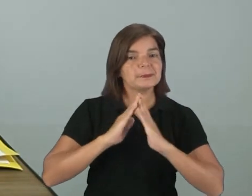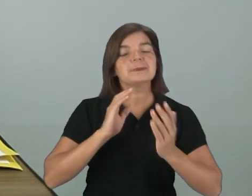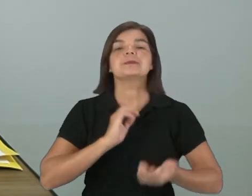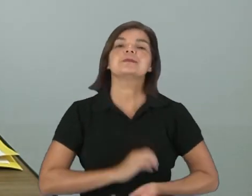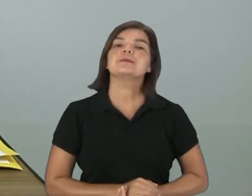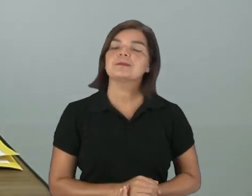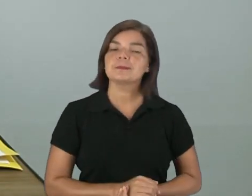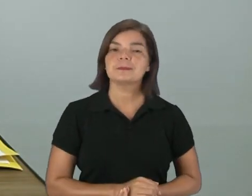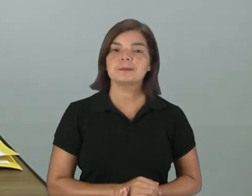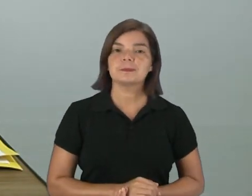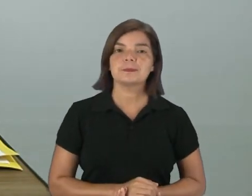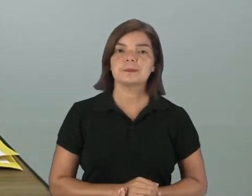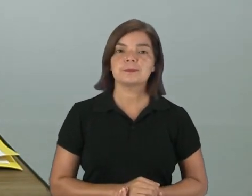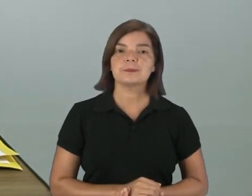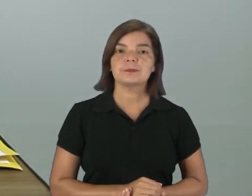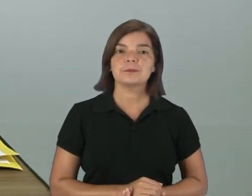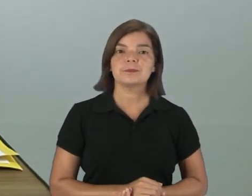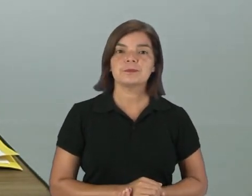também ao